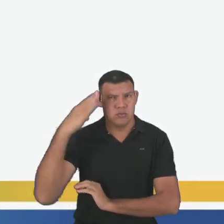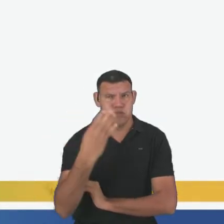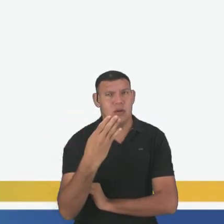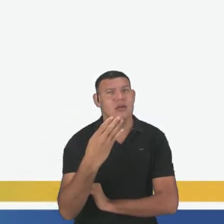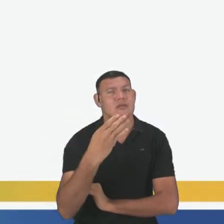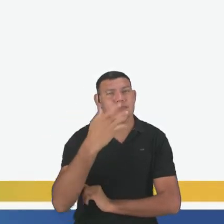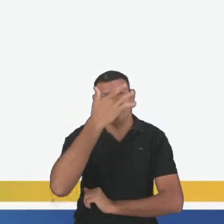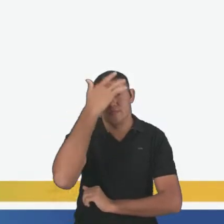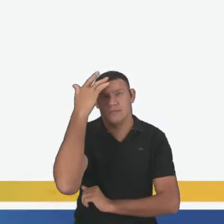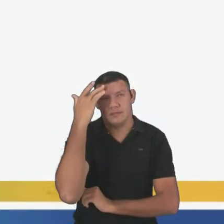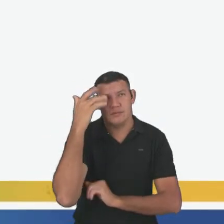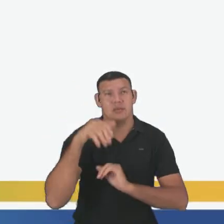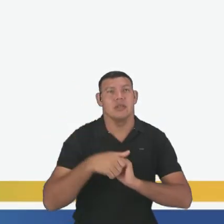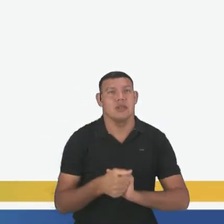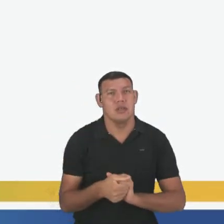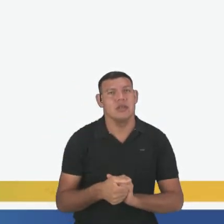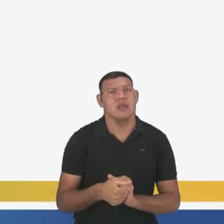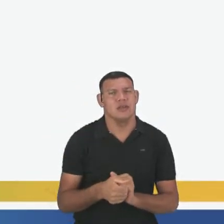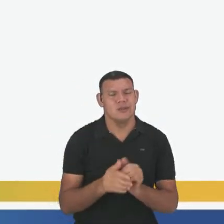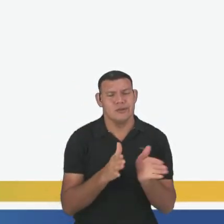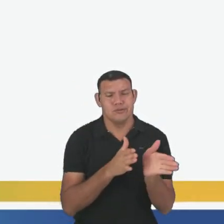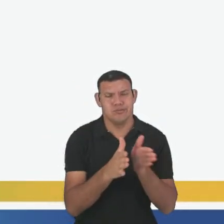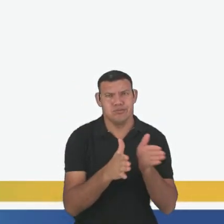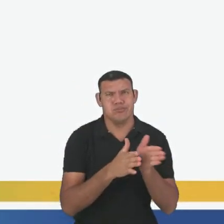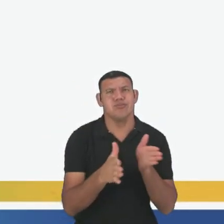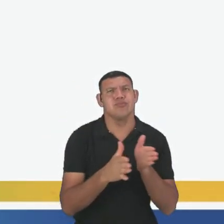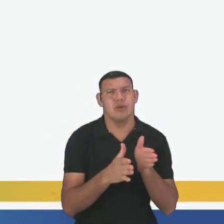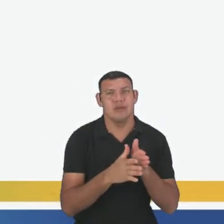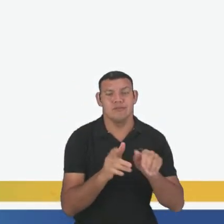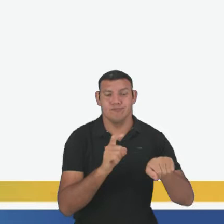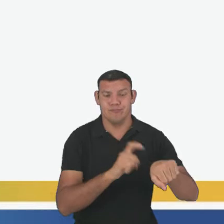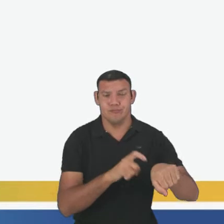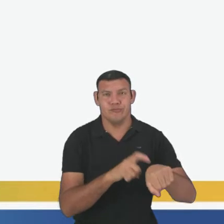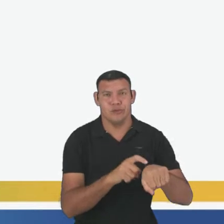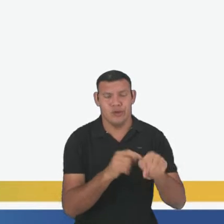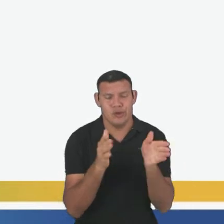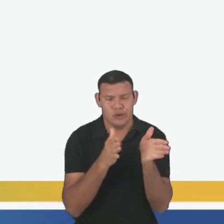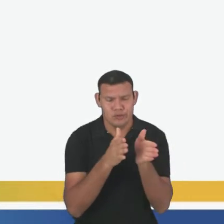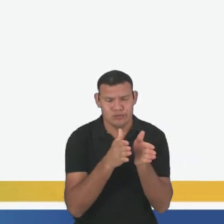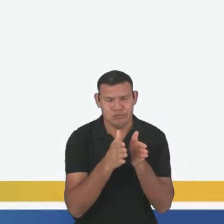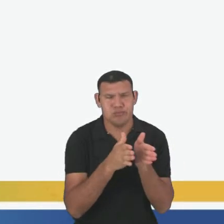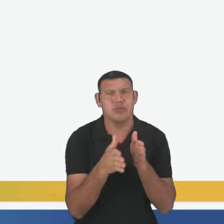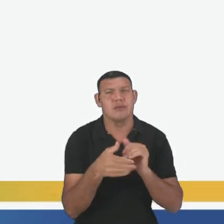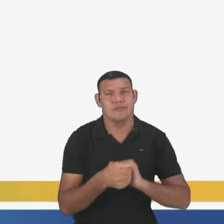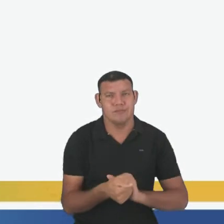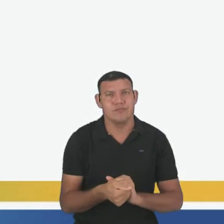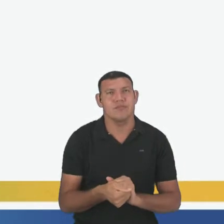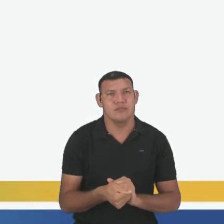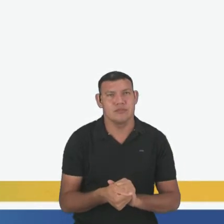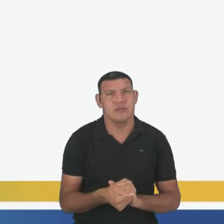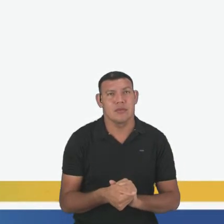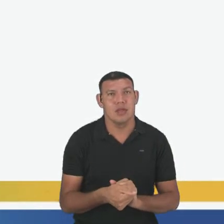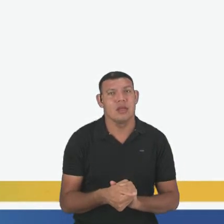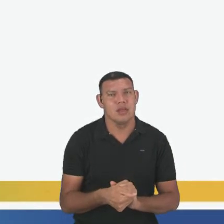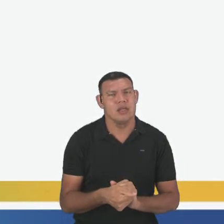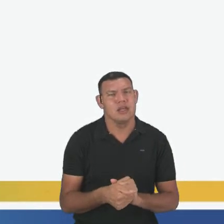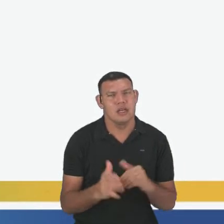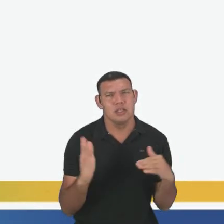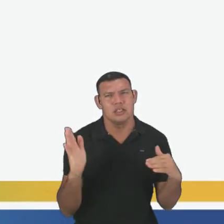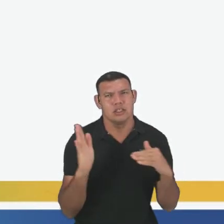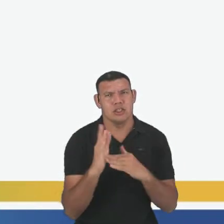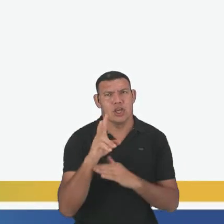você percebe que em intervalos de tempos menores, isso que a gente tem que prestar atenção. Chegou a 5 bilhões